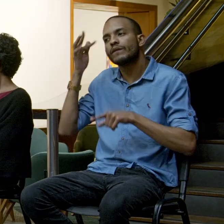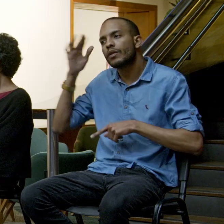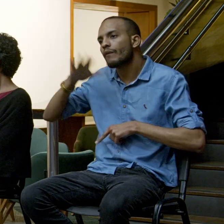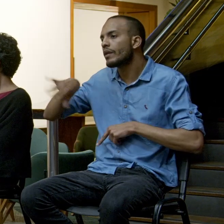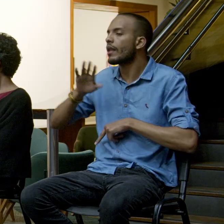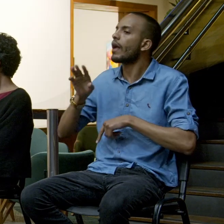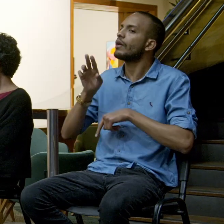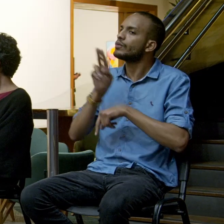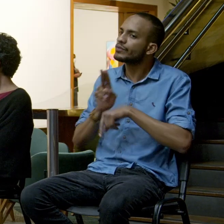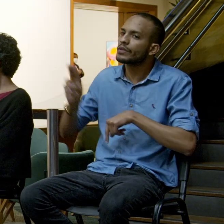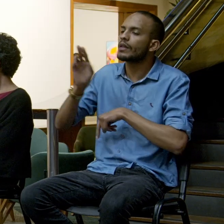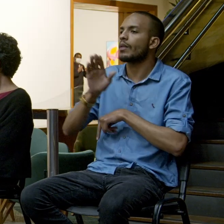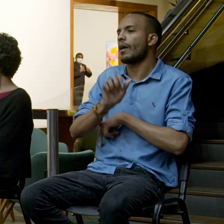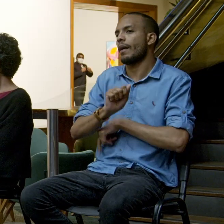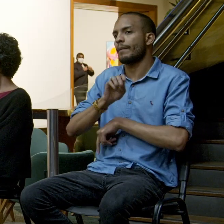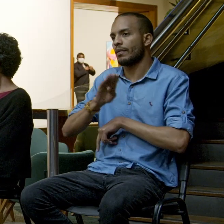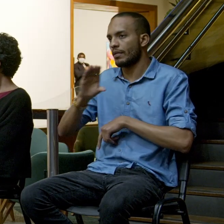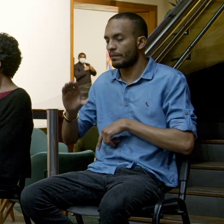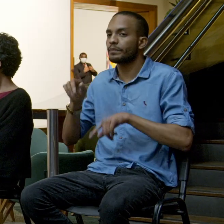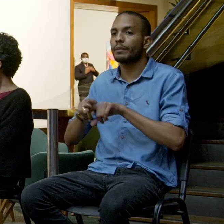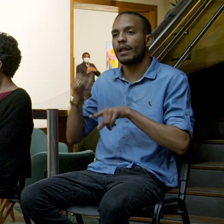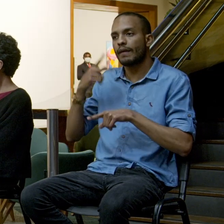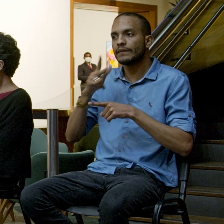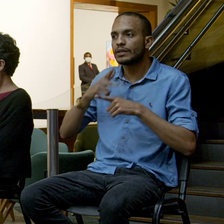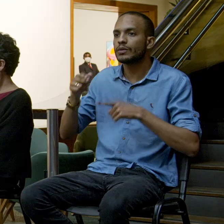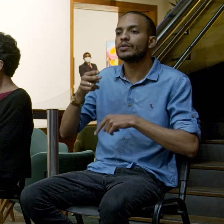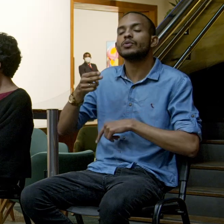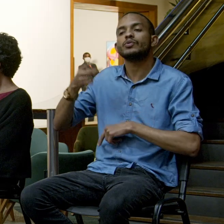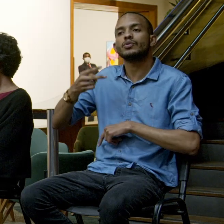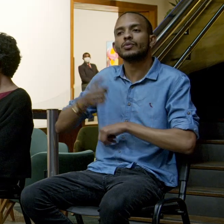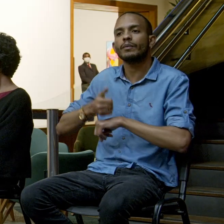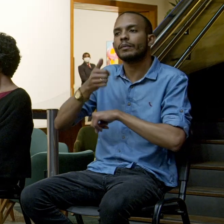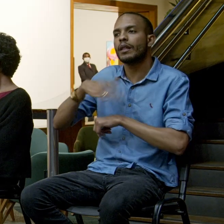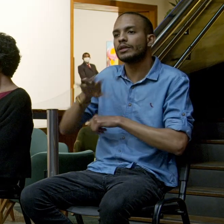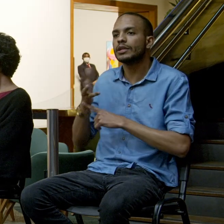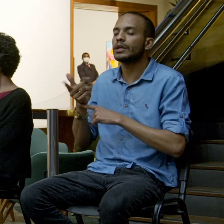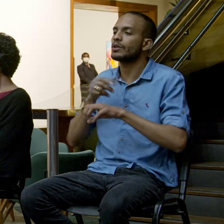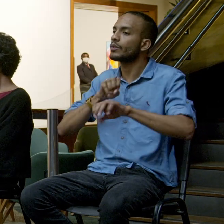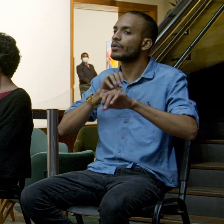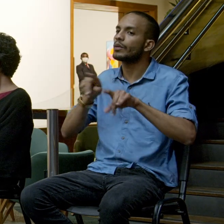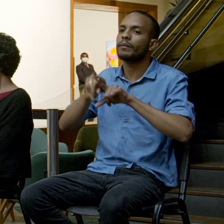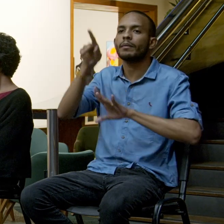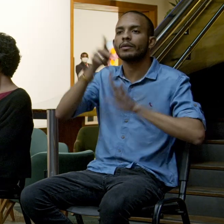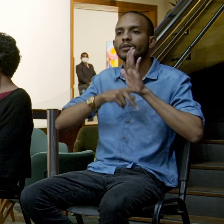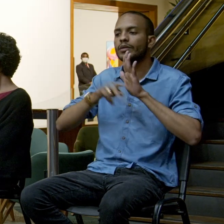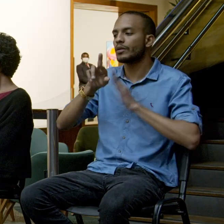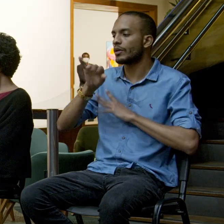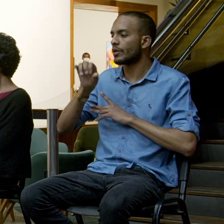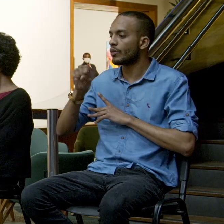pela Universidade Federal do ABC. Ela foi vencedora do 2º Prêmio Select de Arte e Educação com o projeto